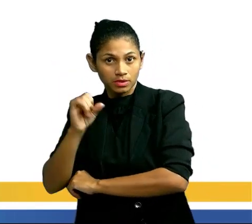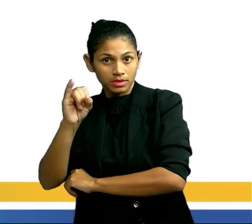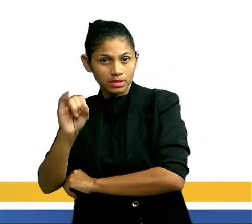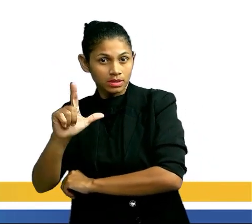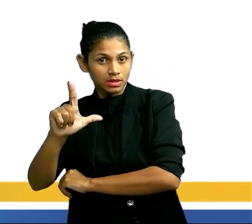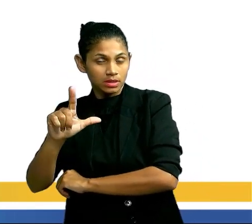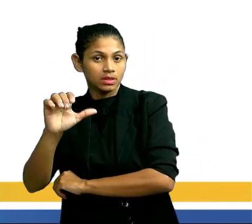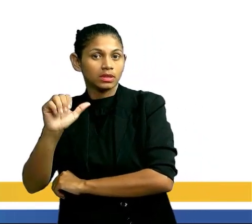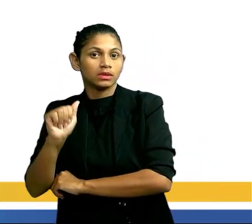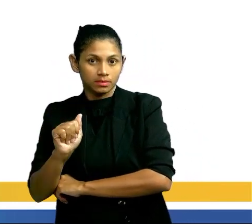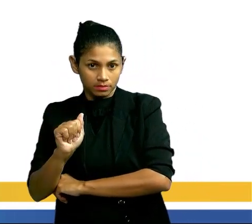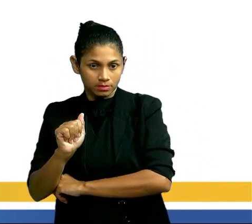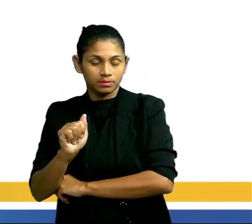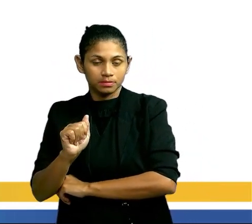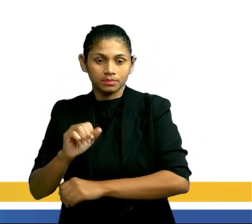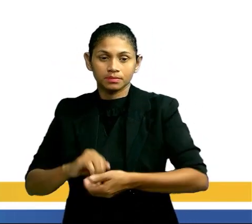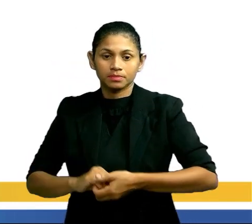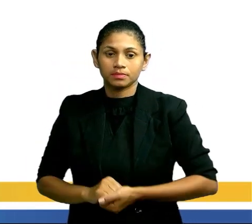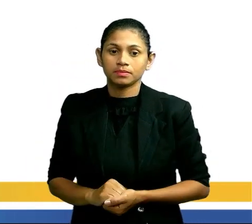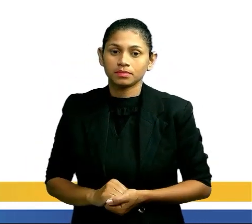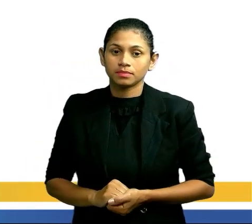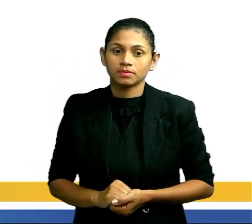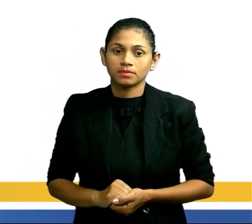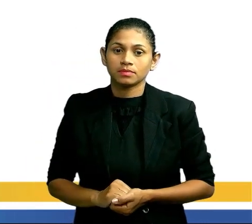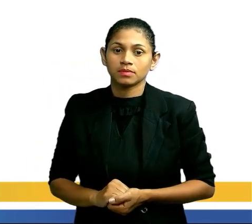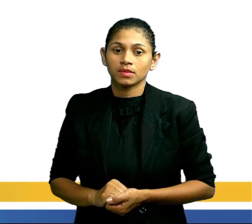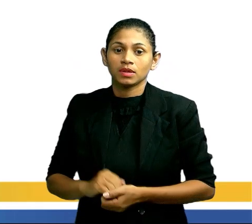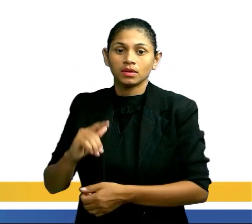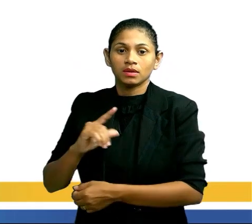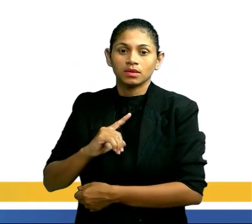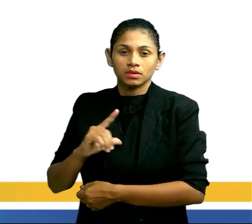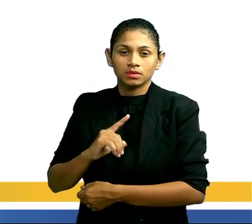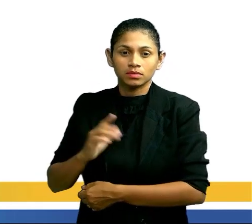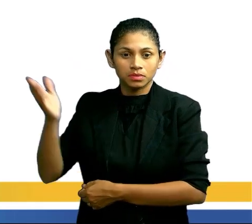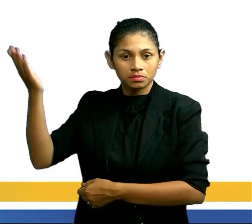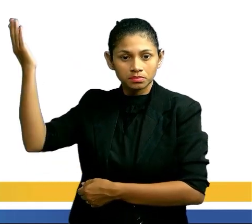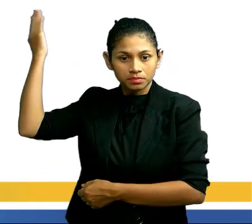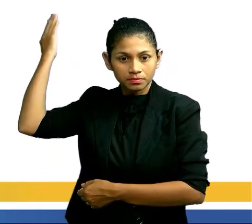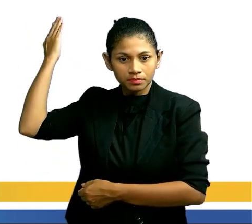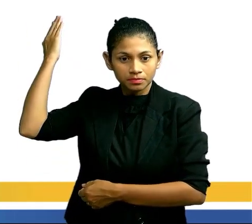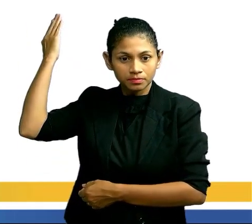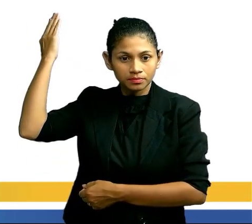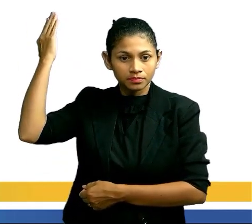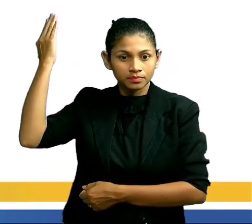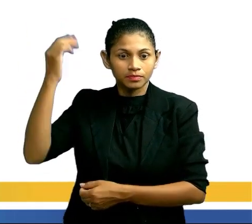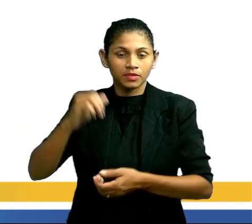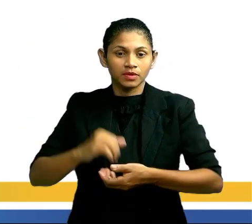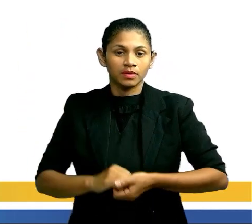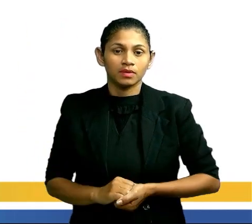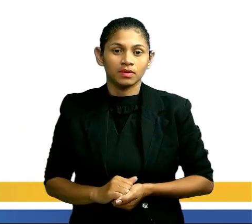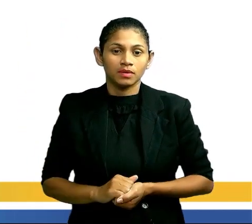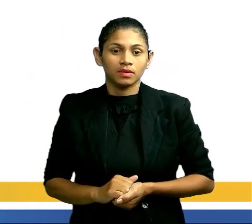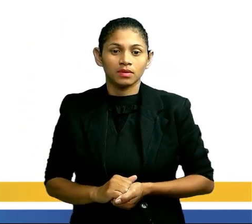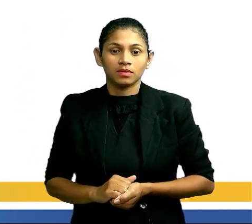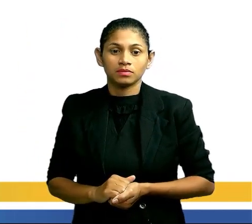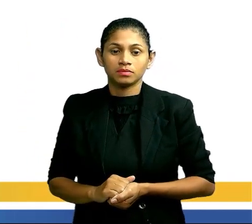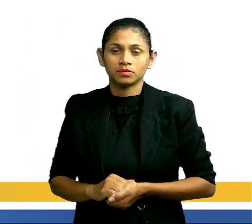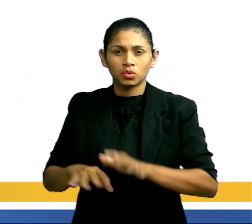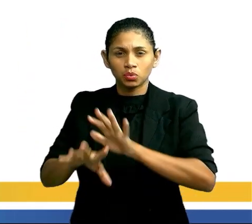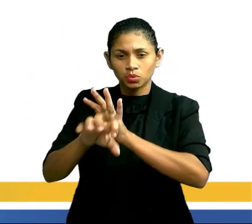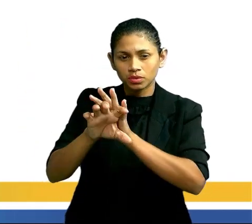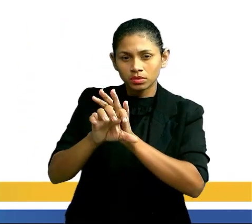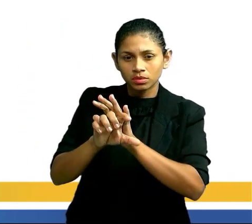carboxiladas presentes nas moléculas, tudo bem? E ali nós temos o ácido metanóico, que é o ácido fórmico. Esse ácido fórmico ele